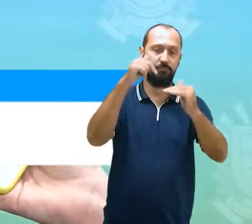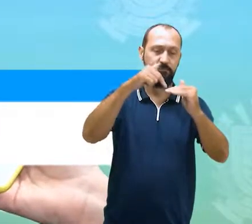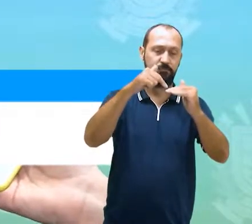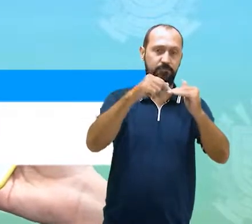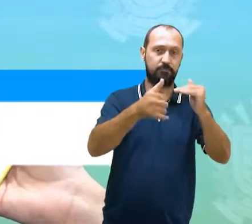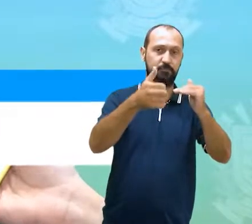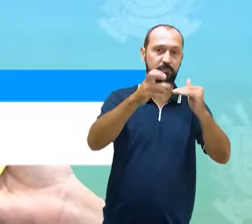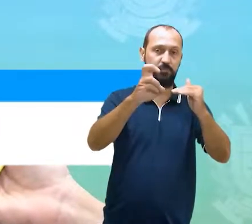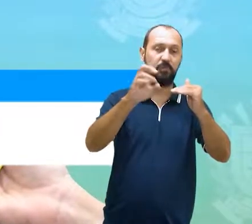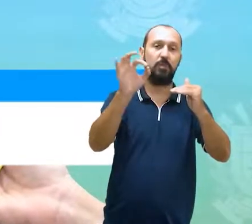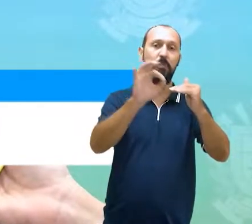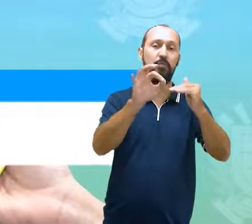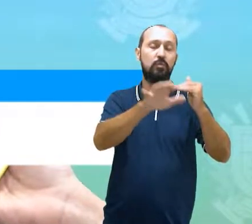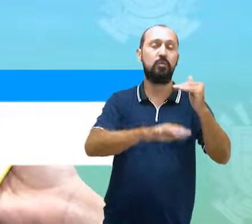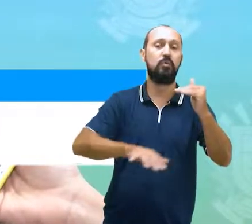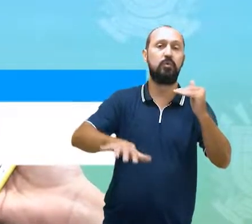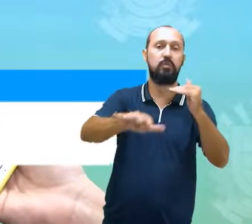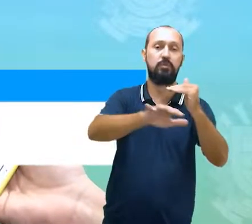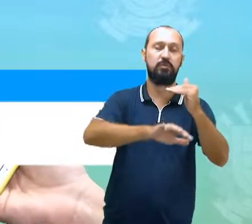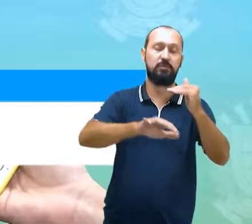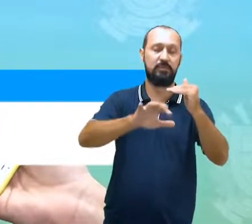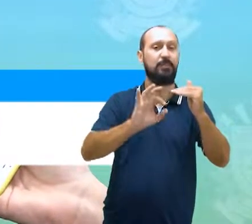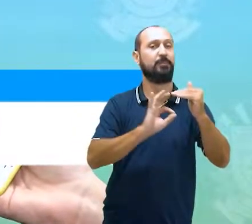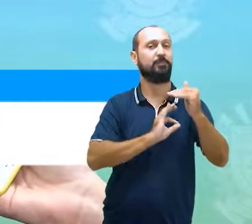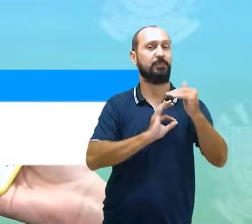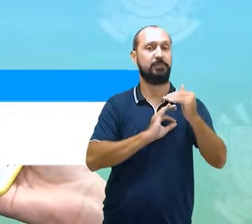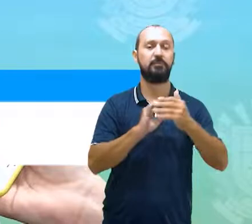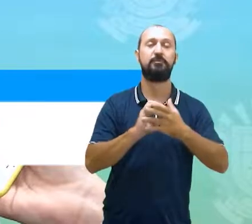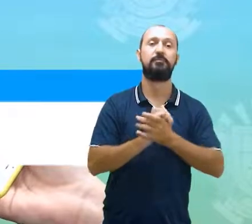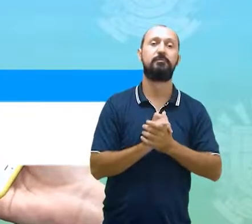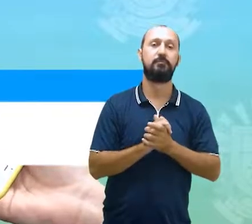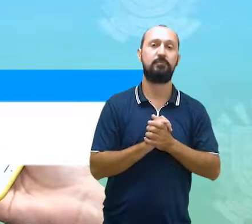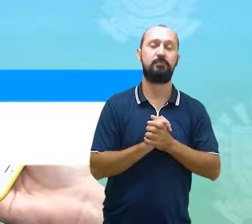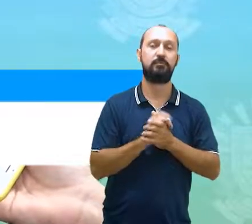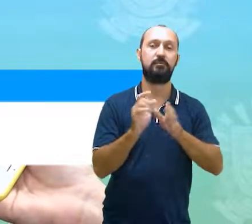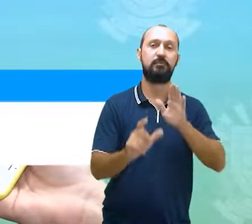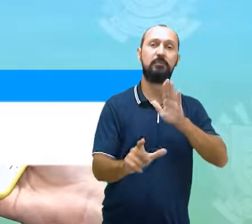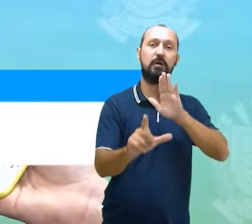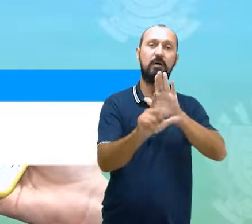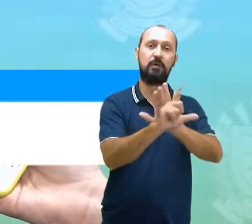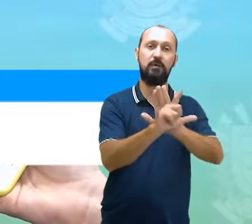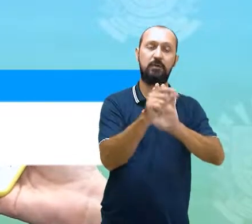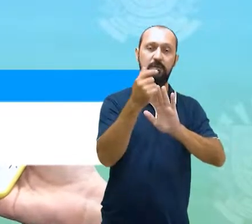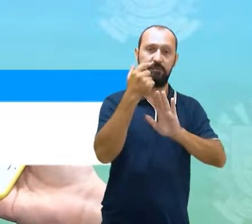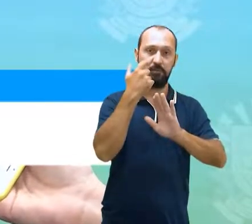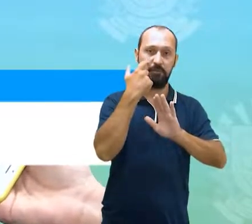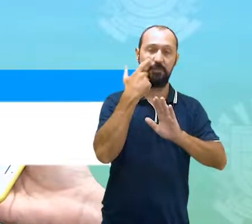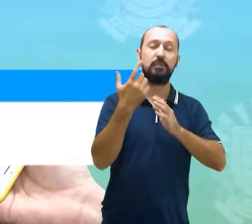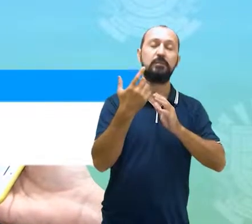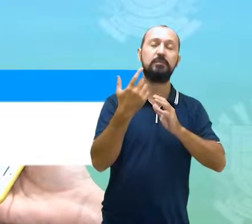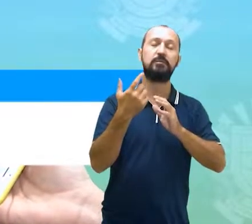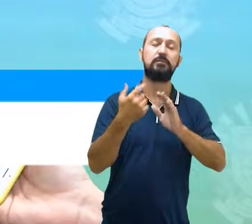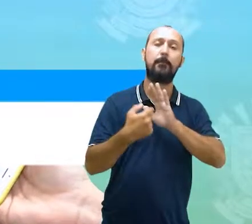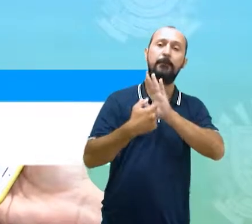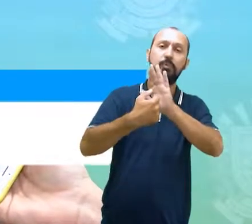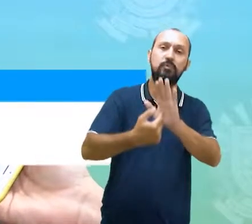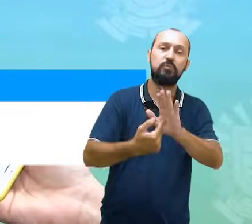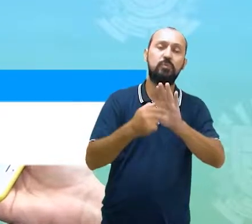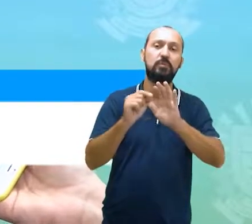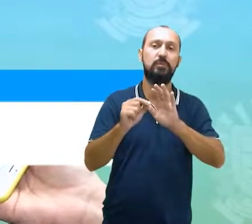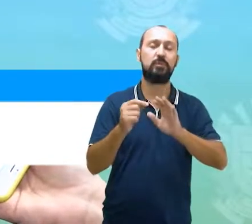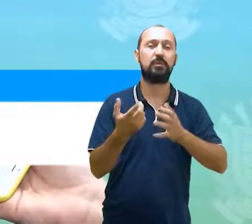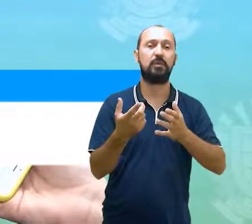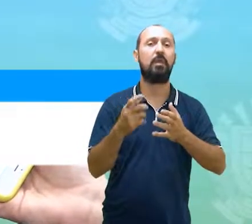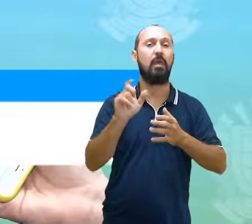aos 15% de todo o efetivo dessas instituições. Então, esta lei cumpriu esse dispositivo e,